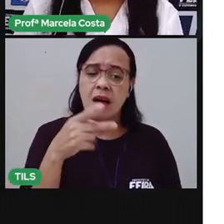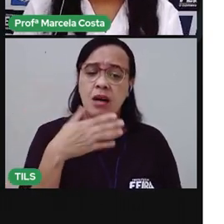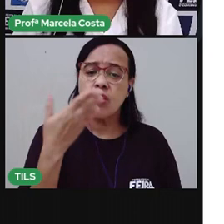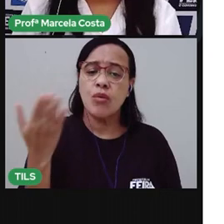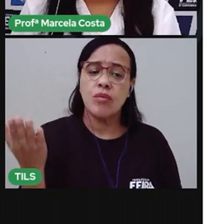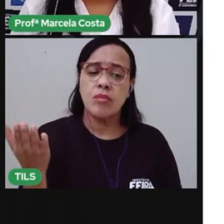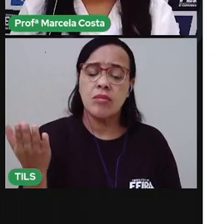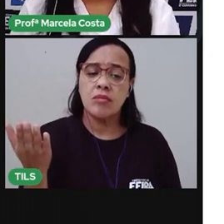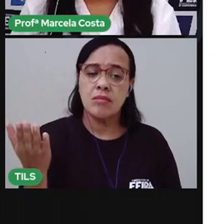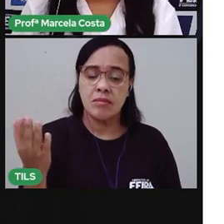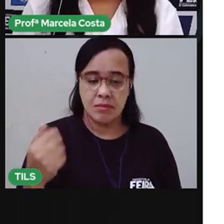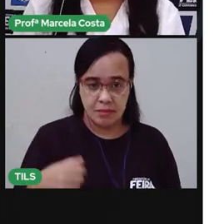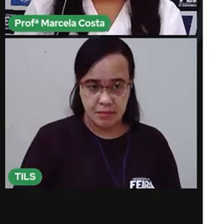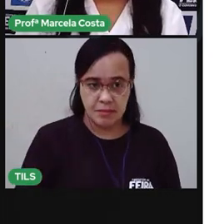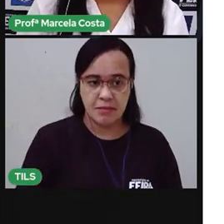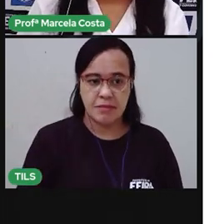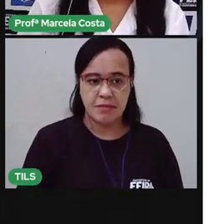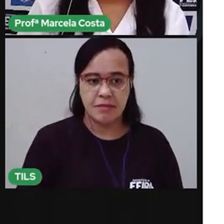palavra